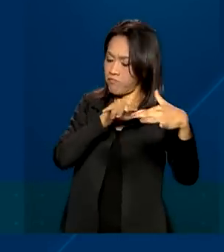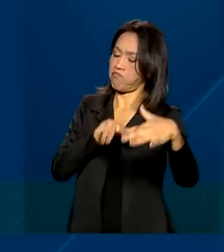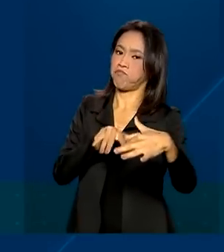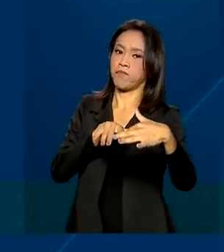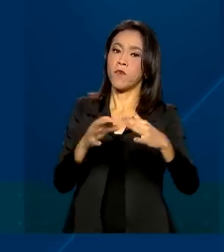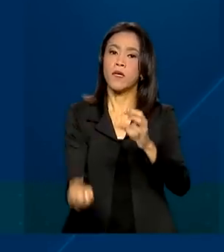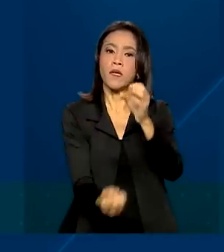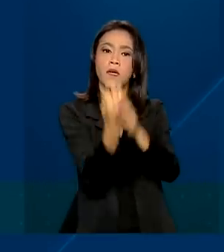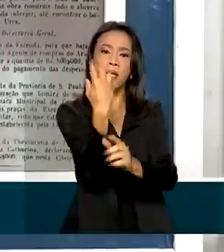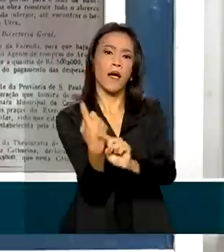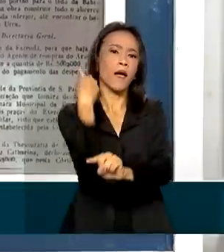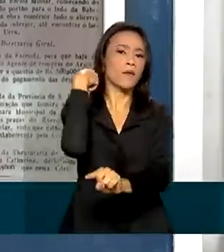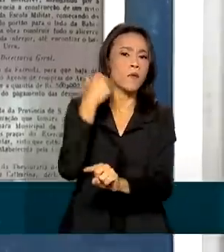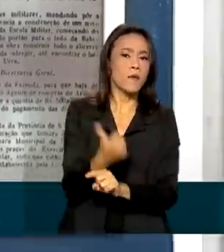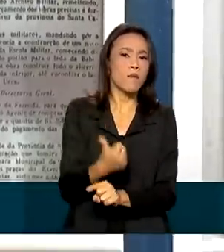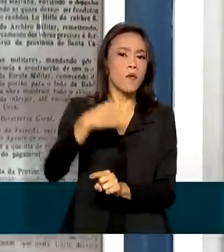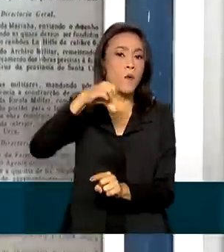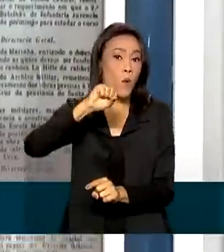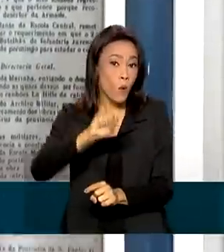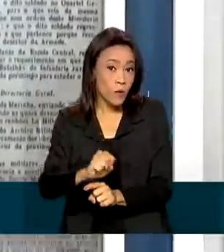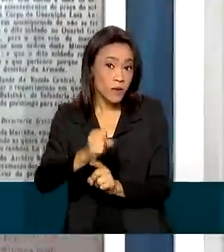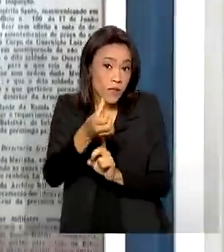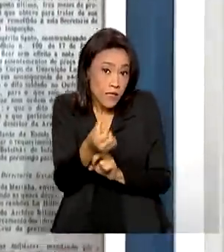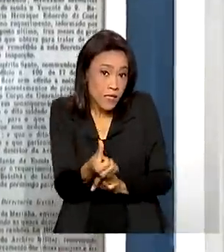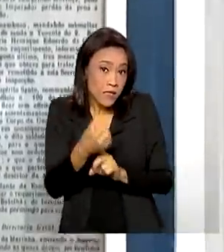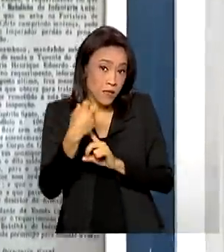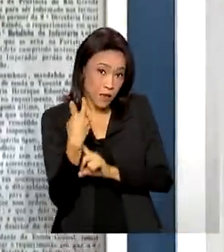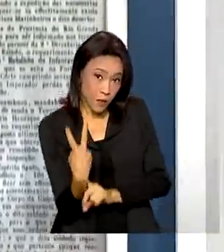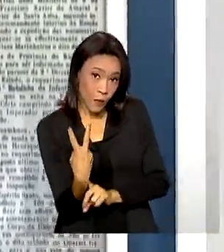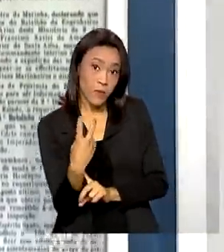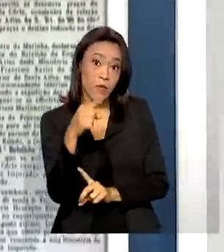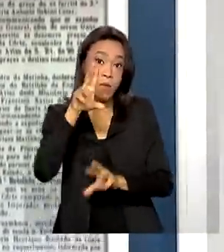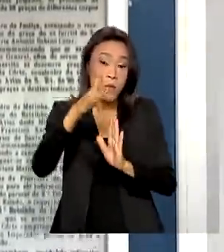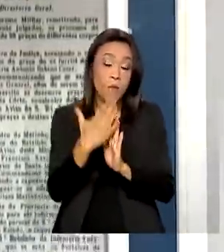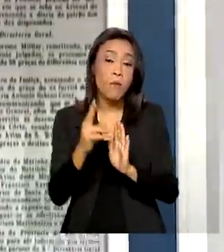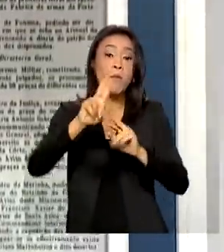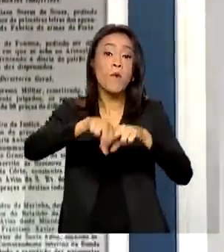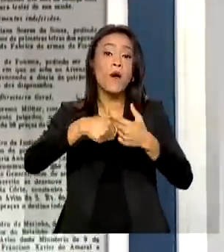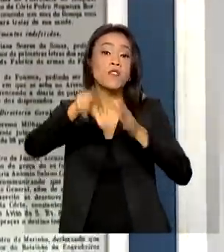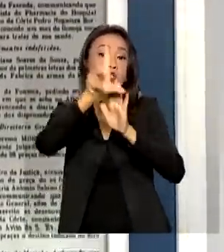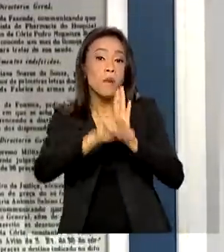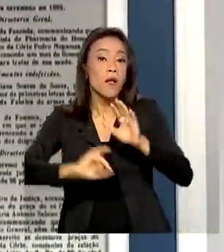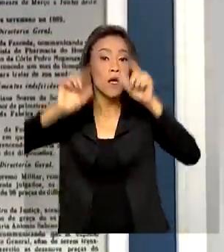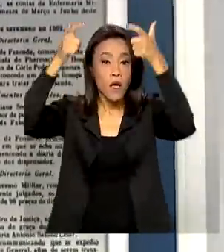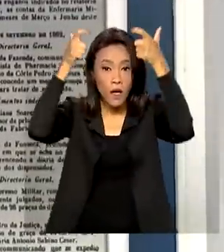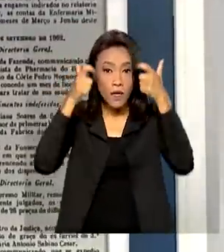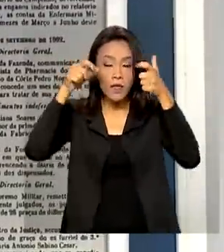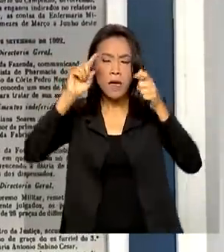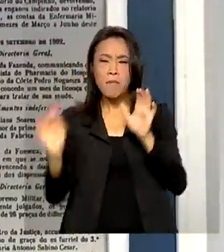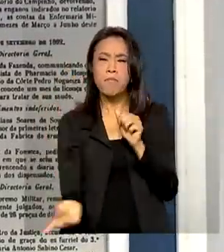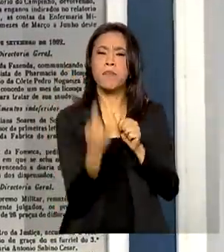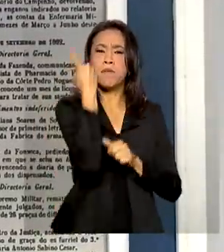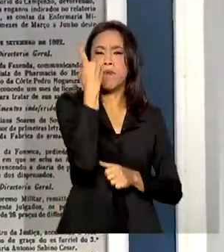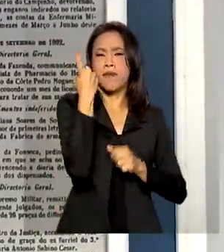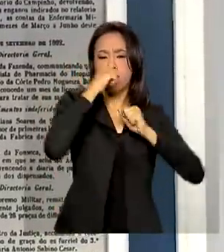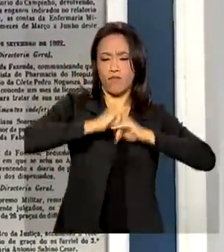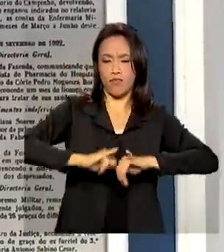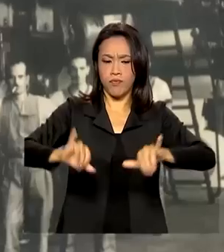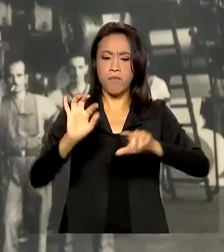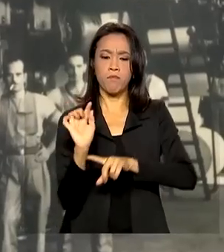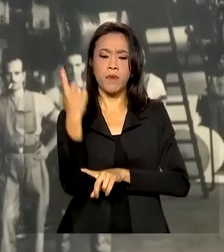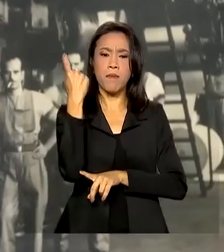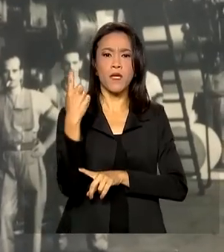1862 por meio de uma lei imperial e a primeira edição circulou no dia 1º de